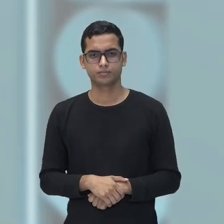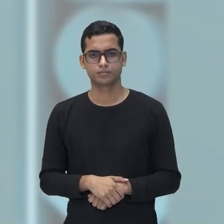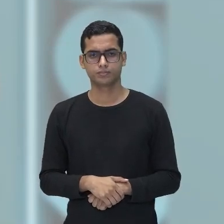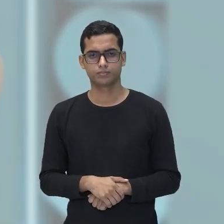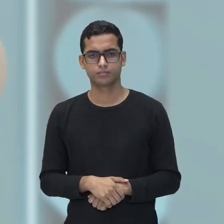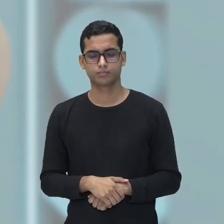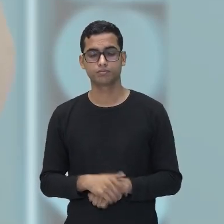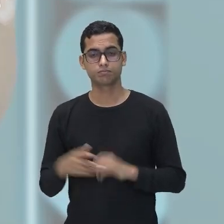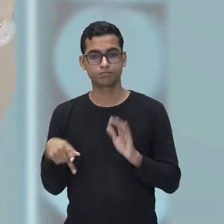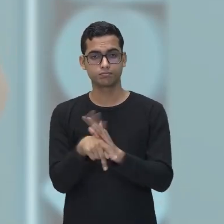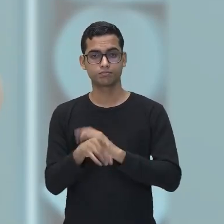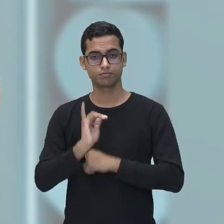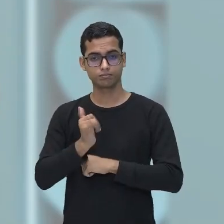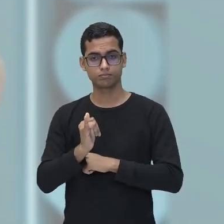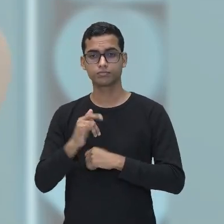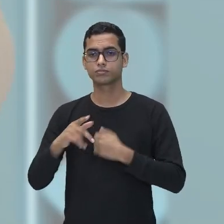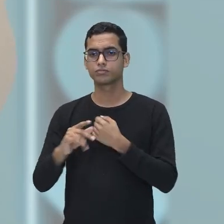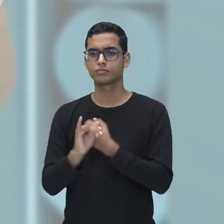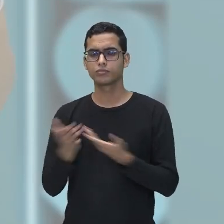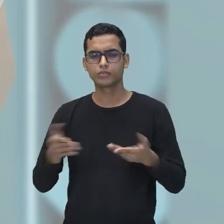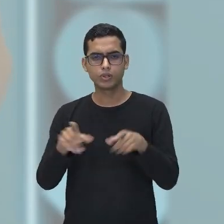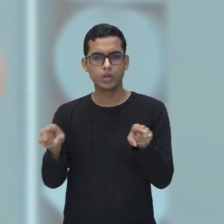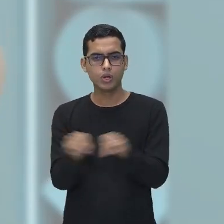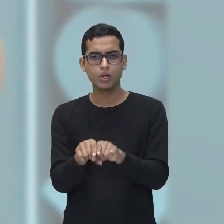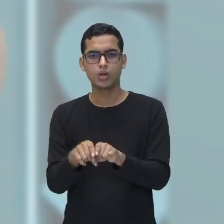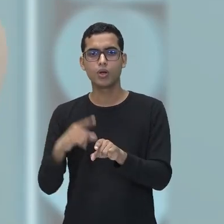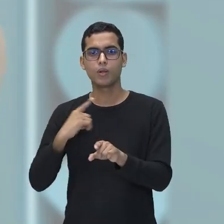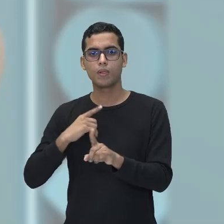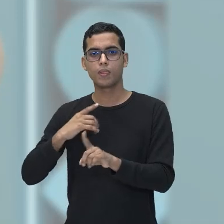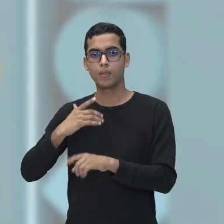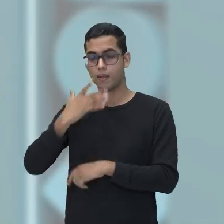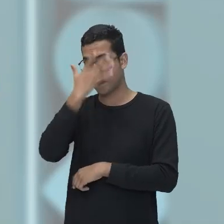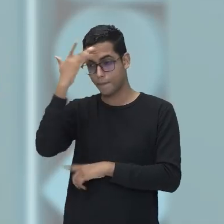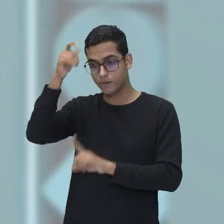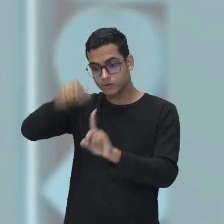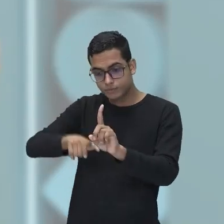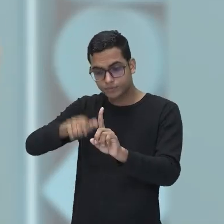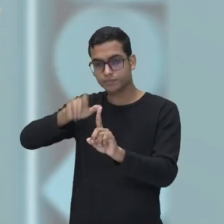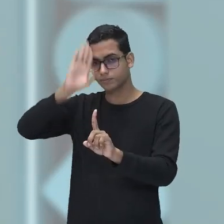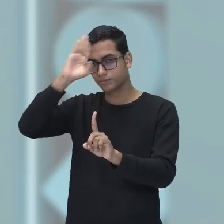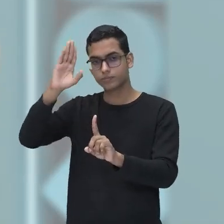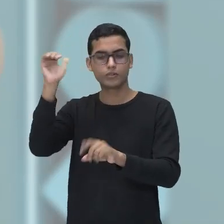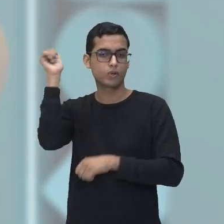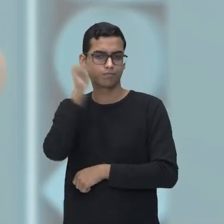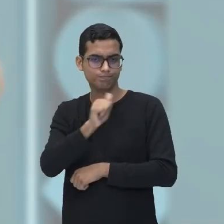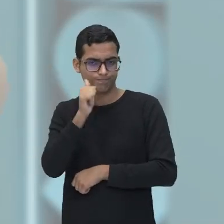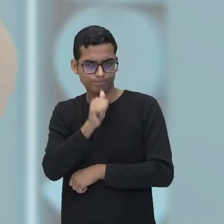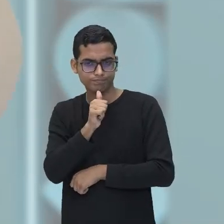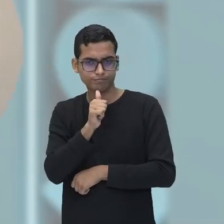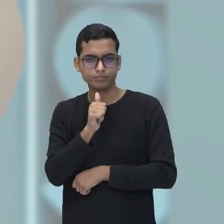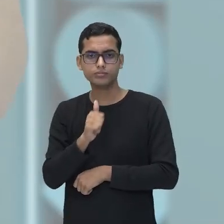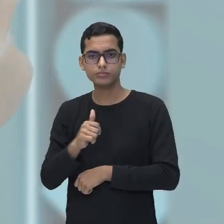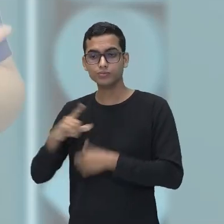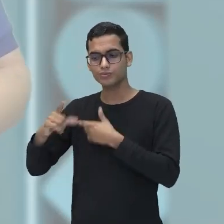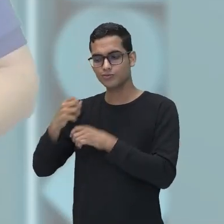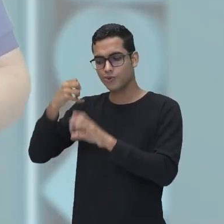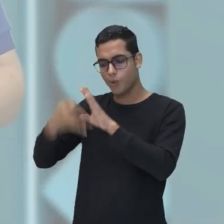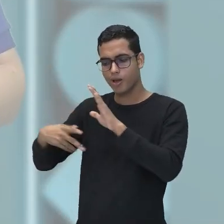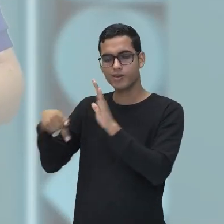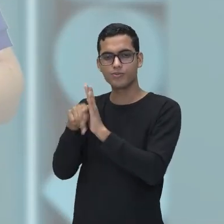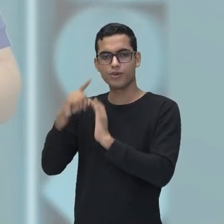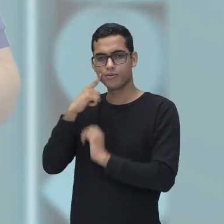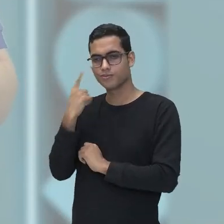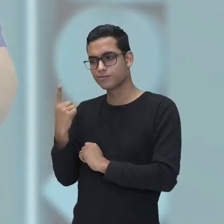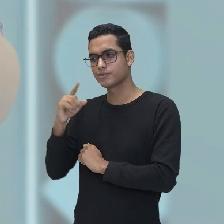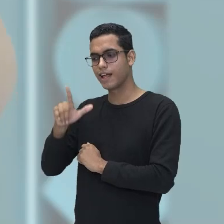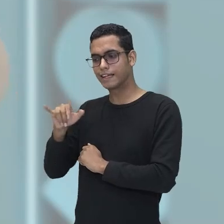é uma mulher. É uma característica das obras de Lydia Jorge que as suas personagens sejam mulheres, as personagens centrais